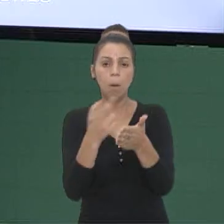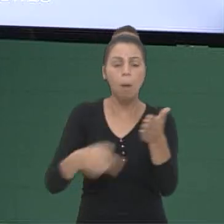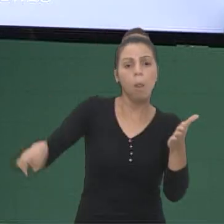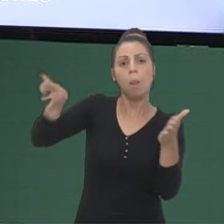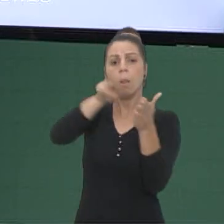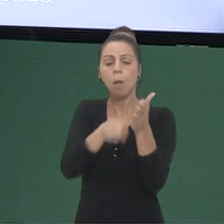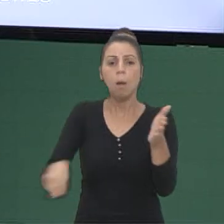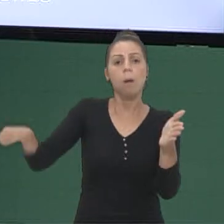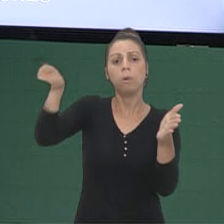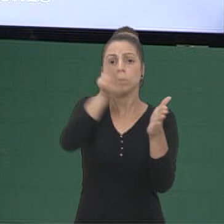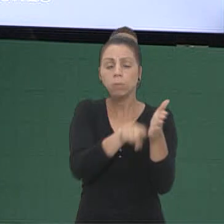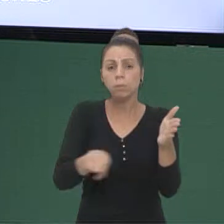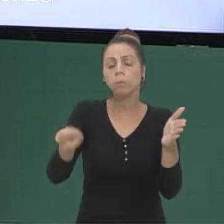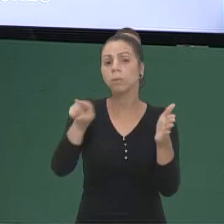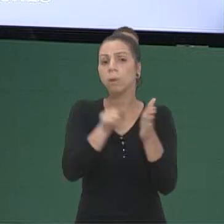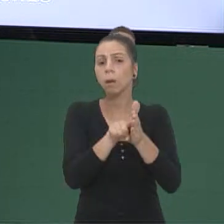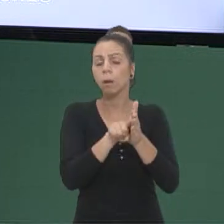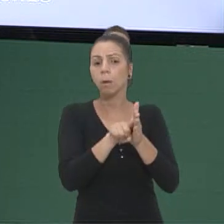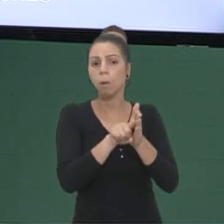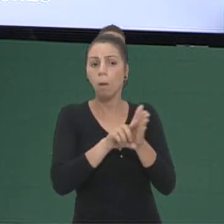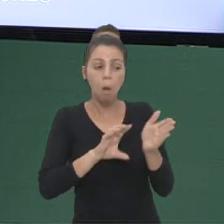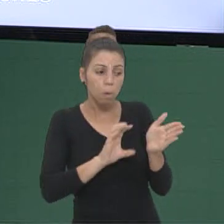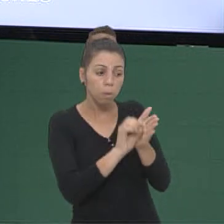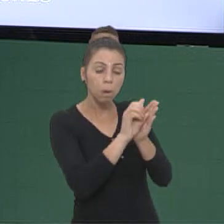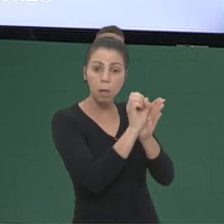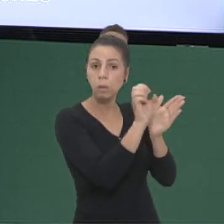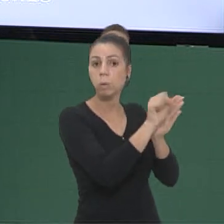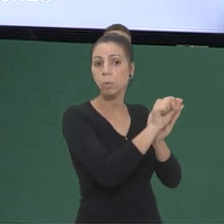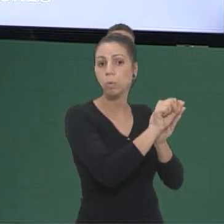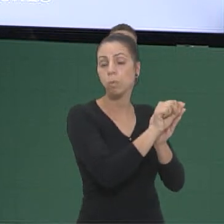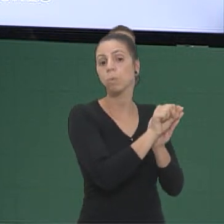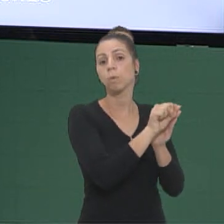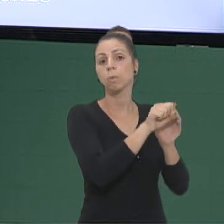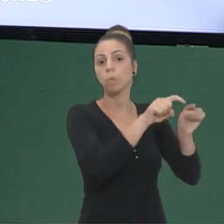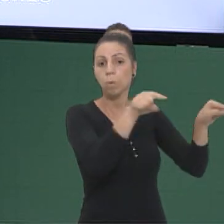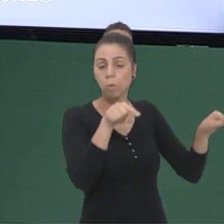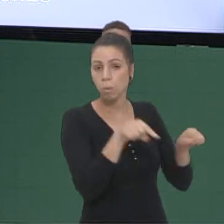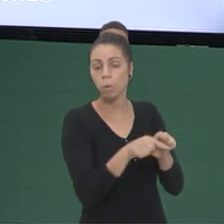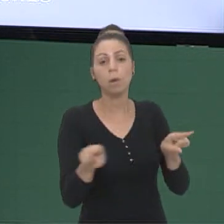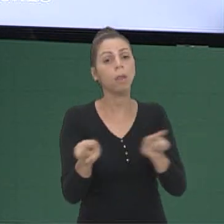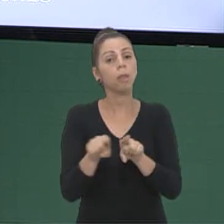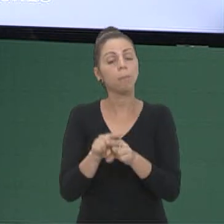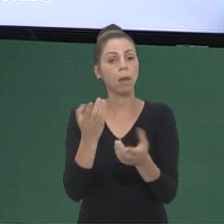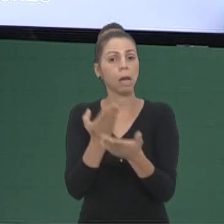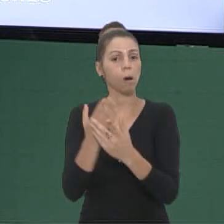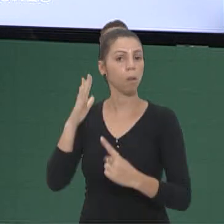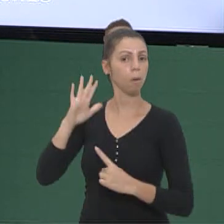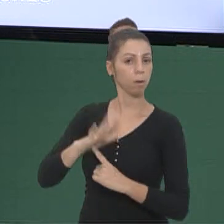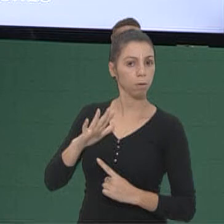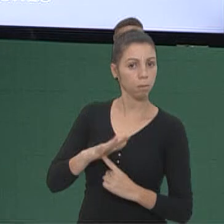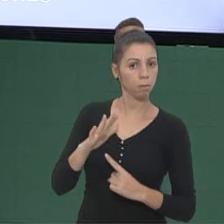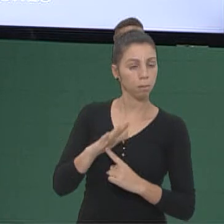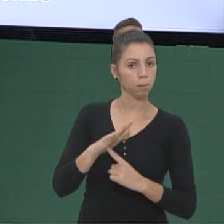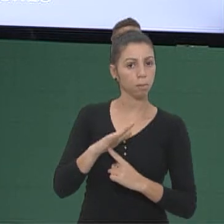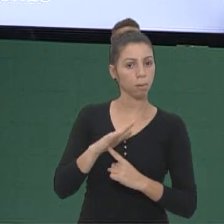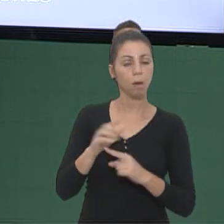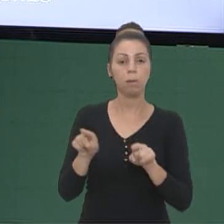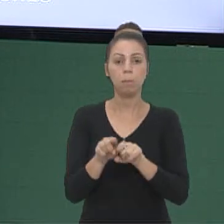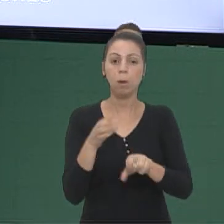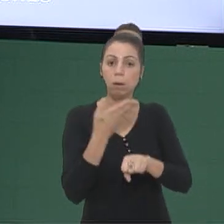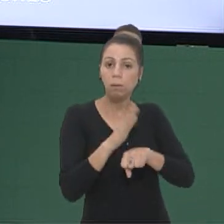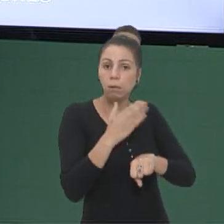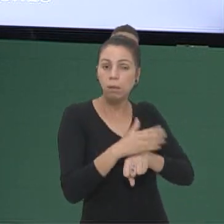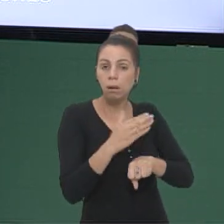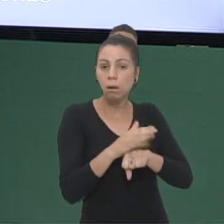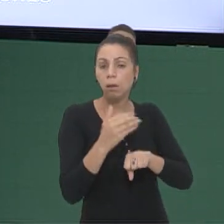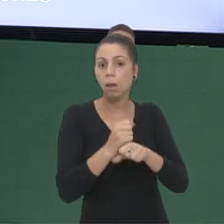Não deixem de acessar as plataformas, o Classroom, o Aula Paraná, para rever o conteúdo e praticar os exercícios propostos também.